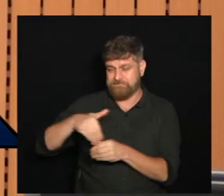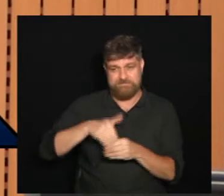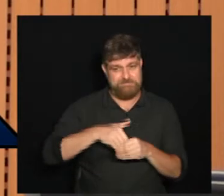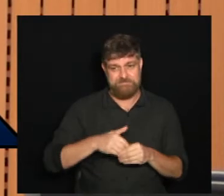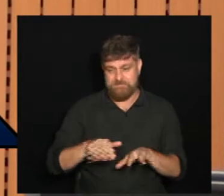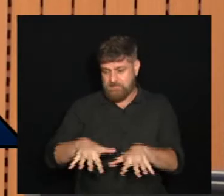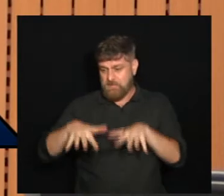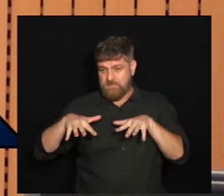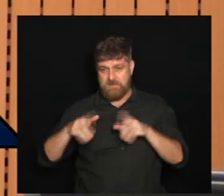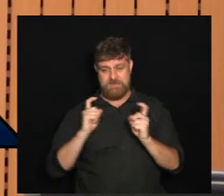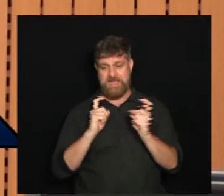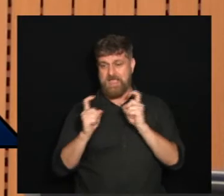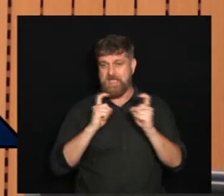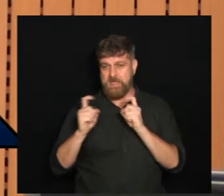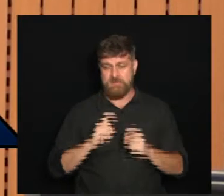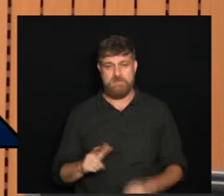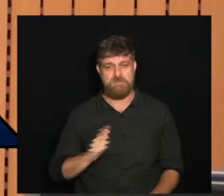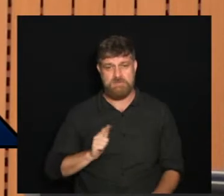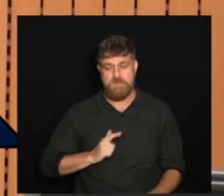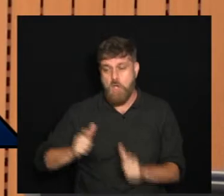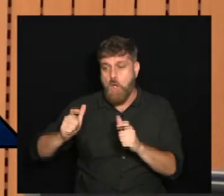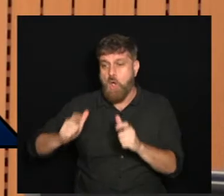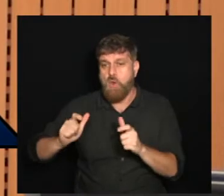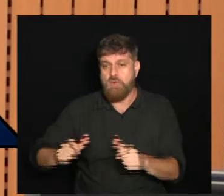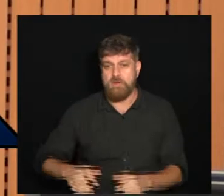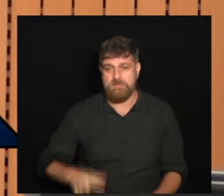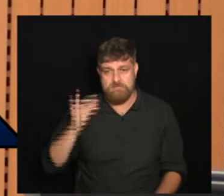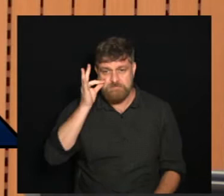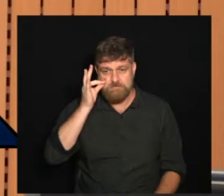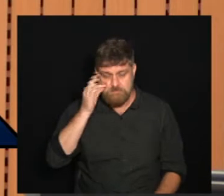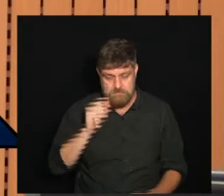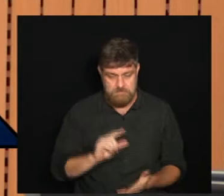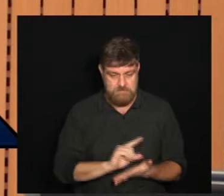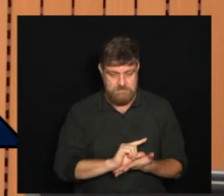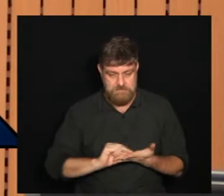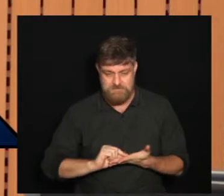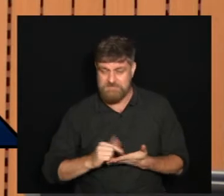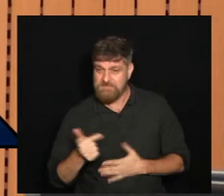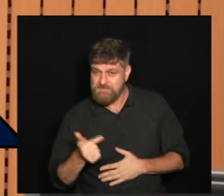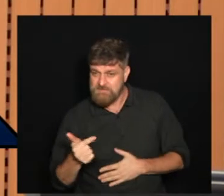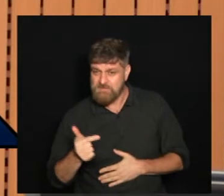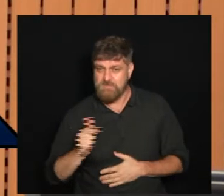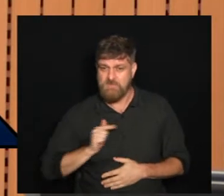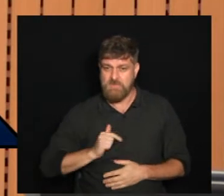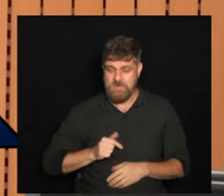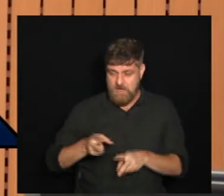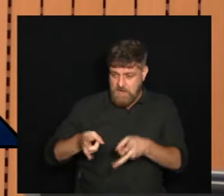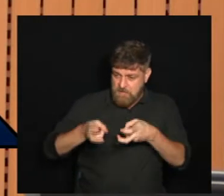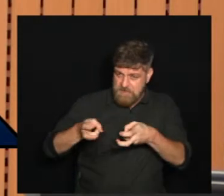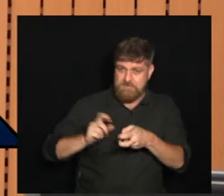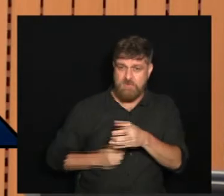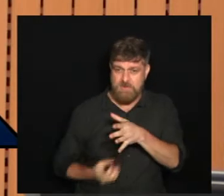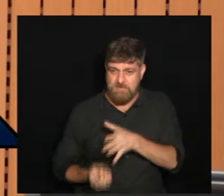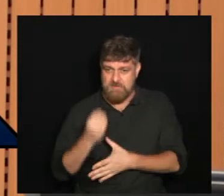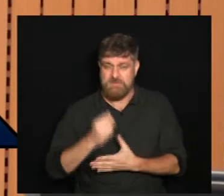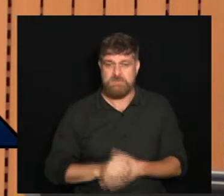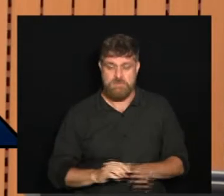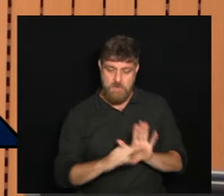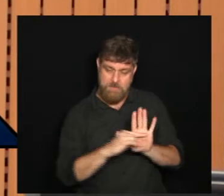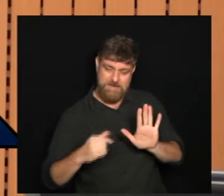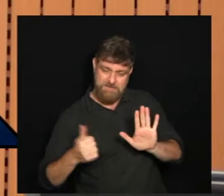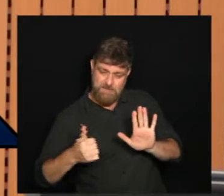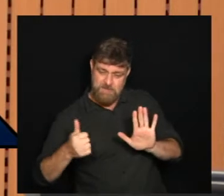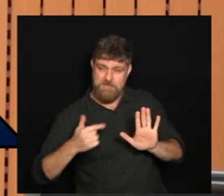da Câmara Municipal de Campinas ou em outro local físico. Parágrafo 2º. O reconhecimento das situações previstas no parágrafo 1º e